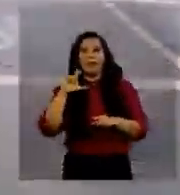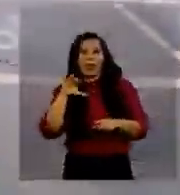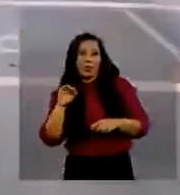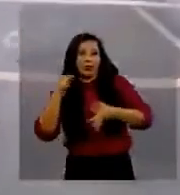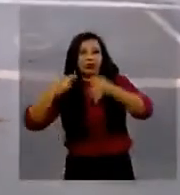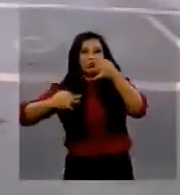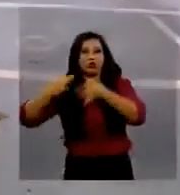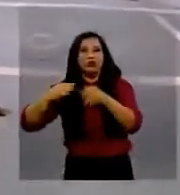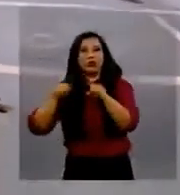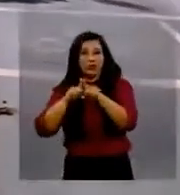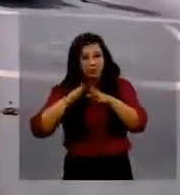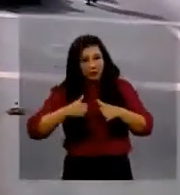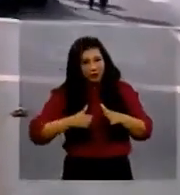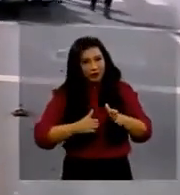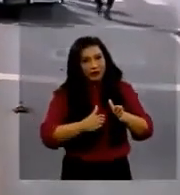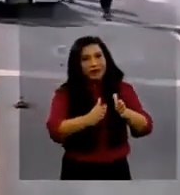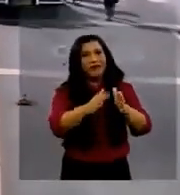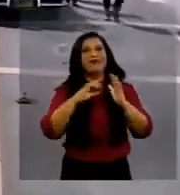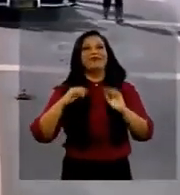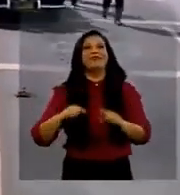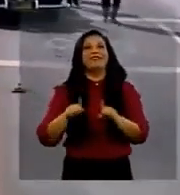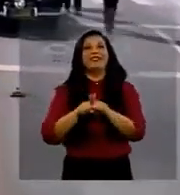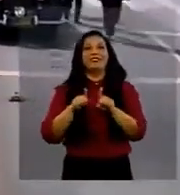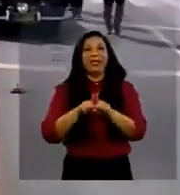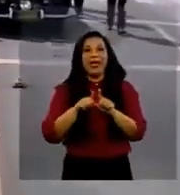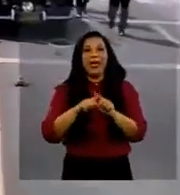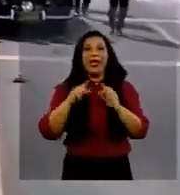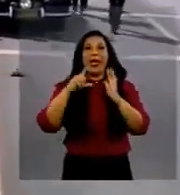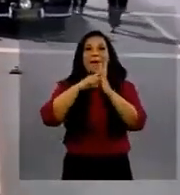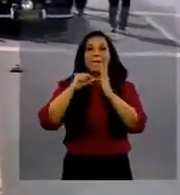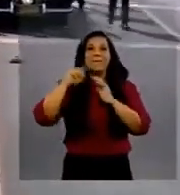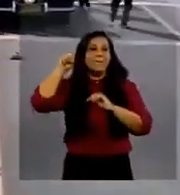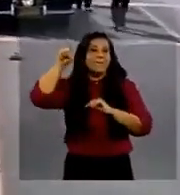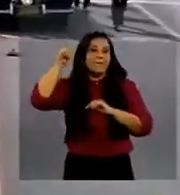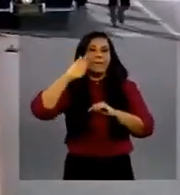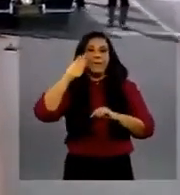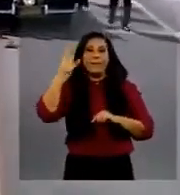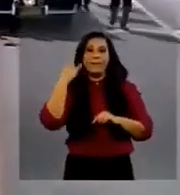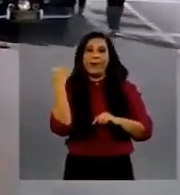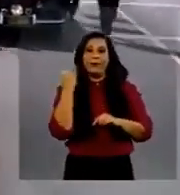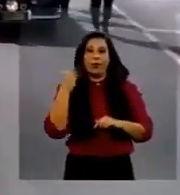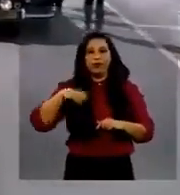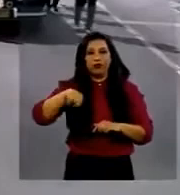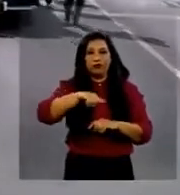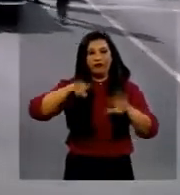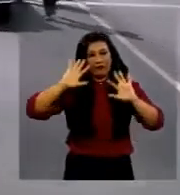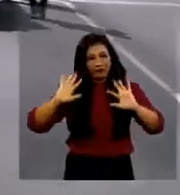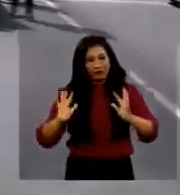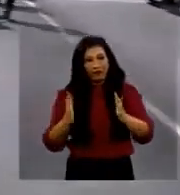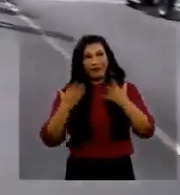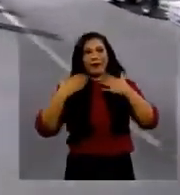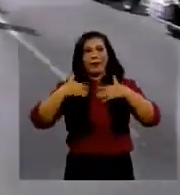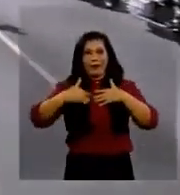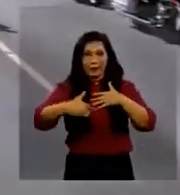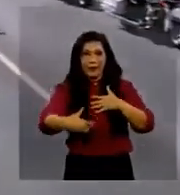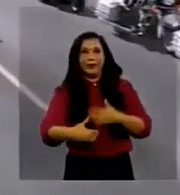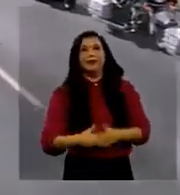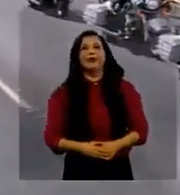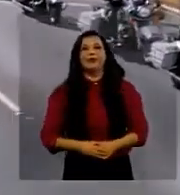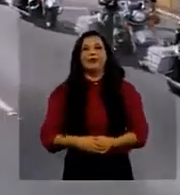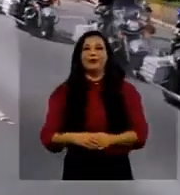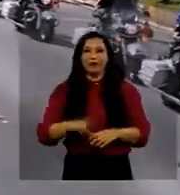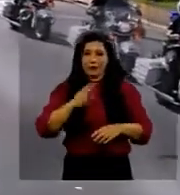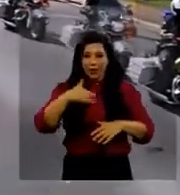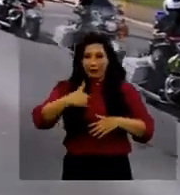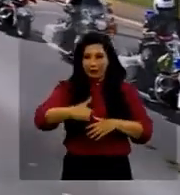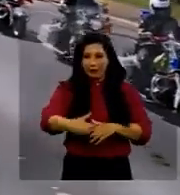seguindo para o Palácio do Planalto. O Palácio do Planalto, onde vai a penúltima etapa da cerimônia de posse, já que a última se encerra no Palácio do